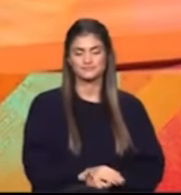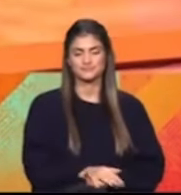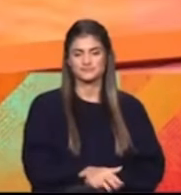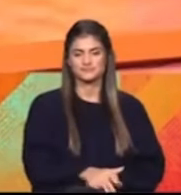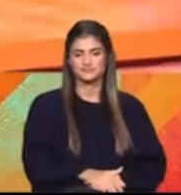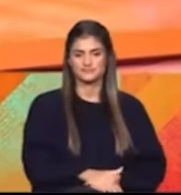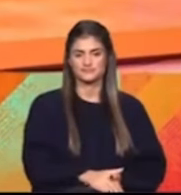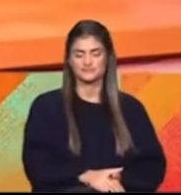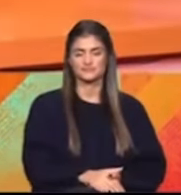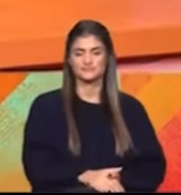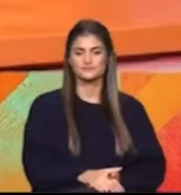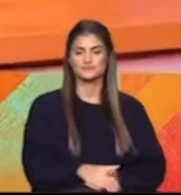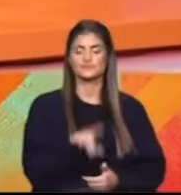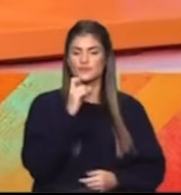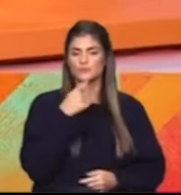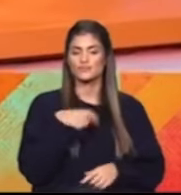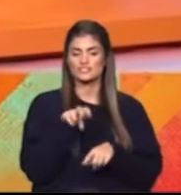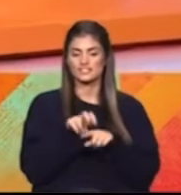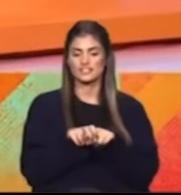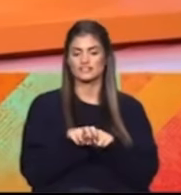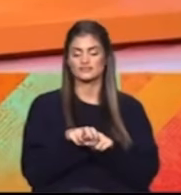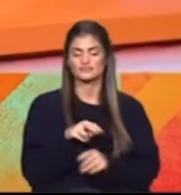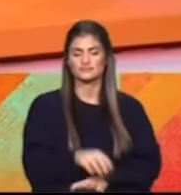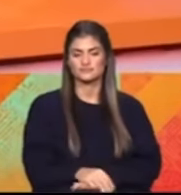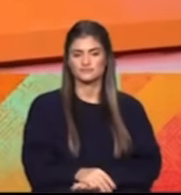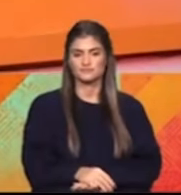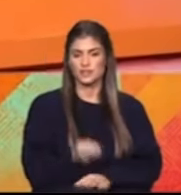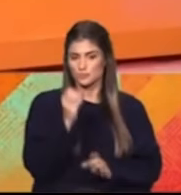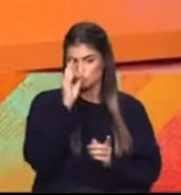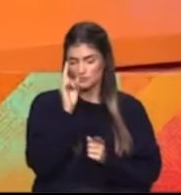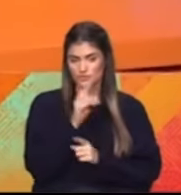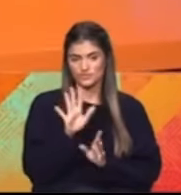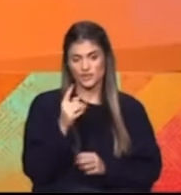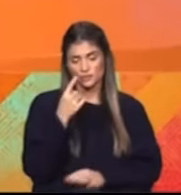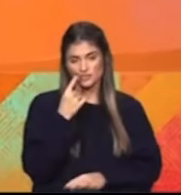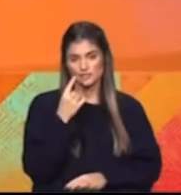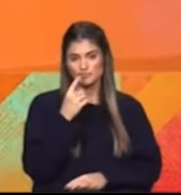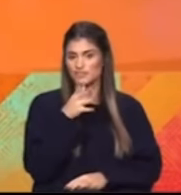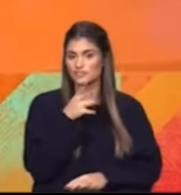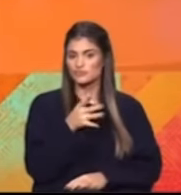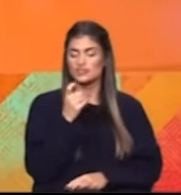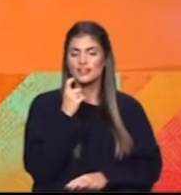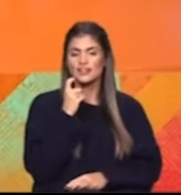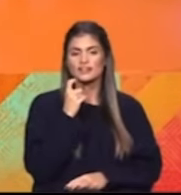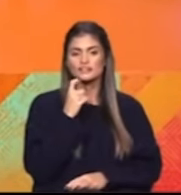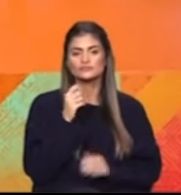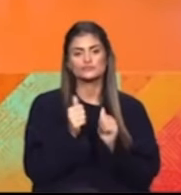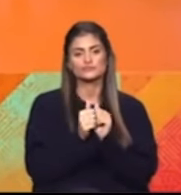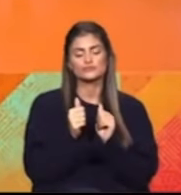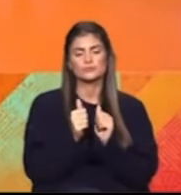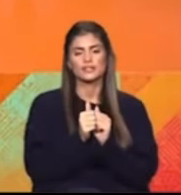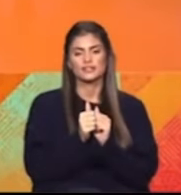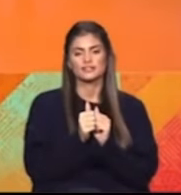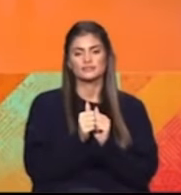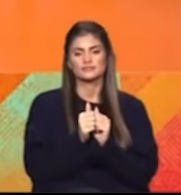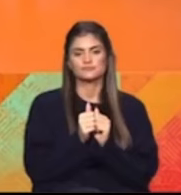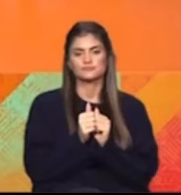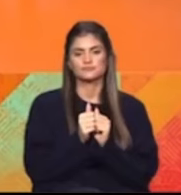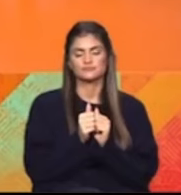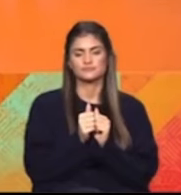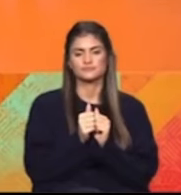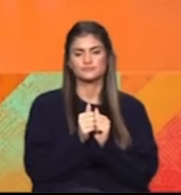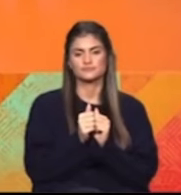bem, muito bem, muito bem. Podem sentar, podem sentar. Ora, a professora já conhecemos. Diz-nos só quem é que está aqui a acompanhar-te. Aqui